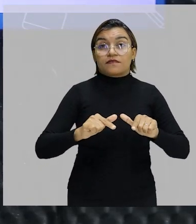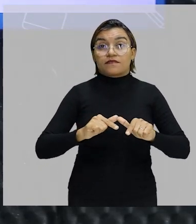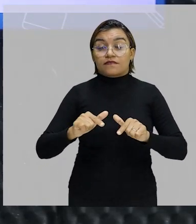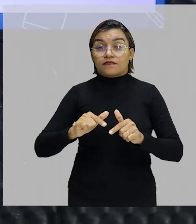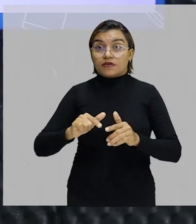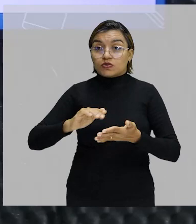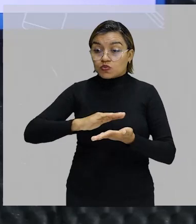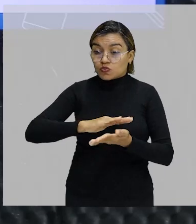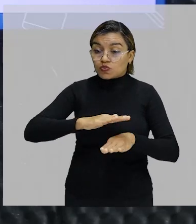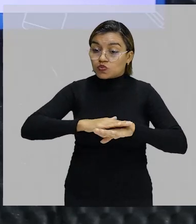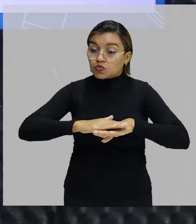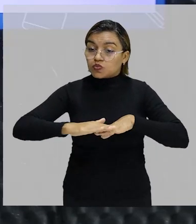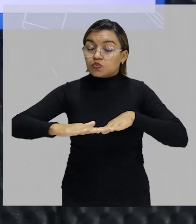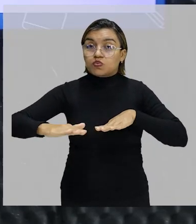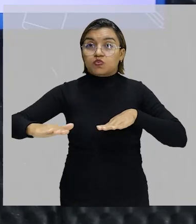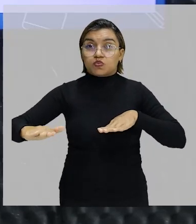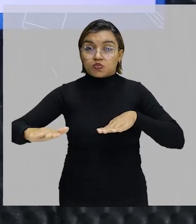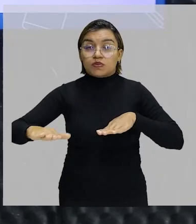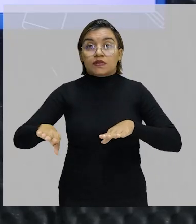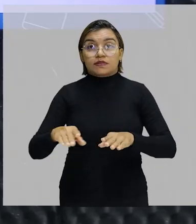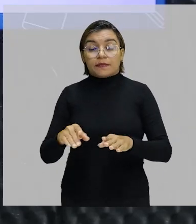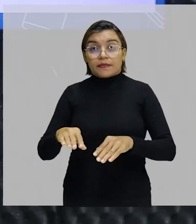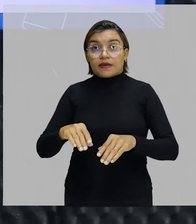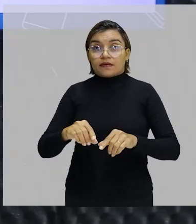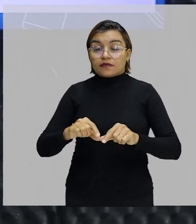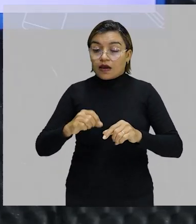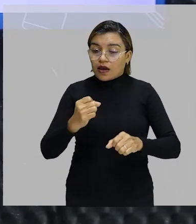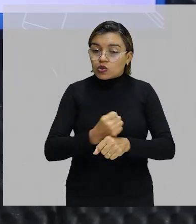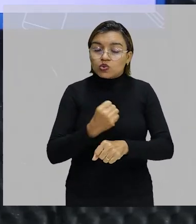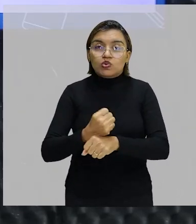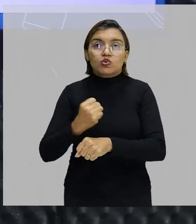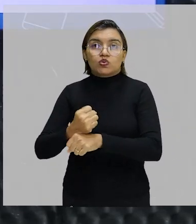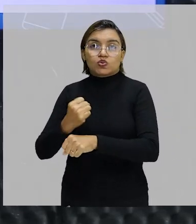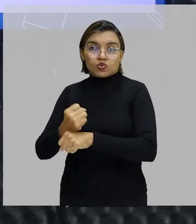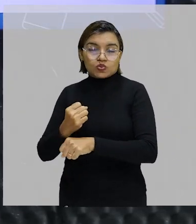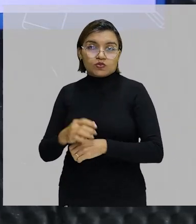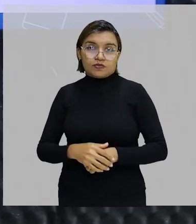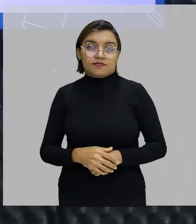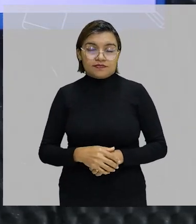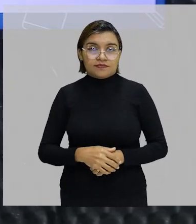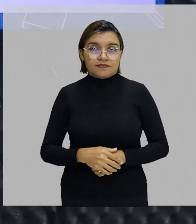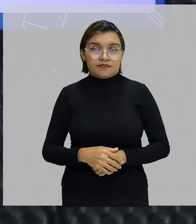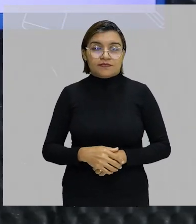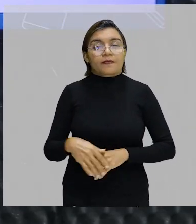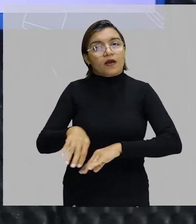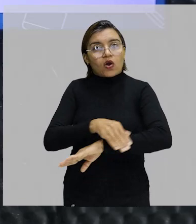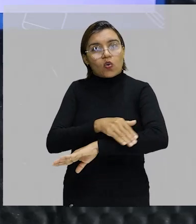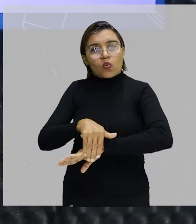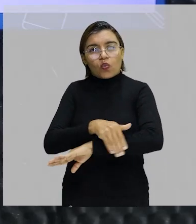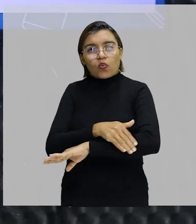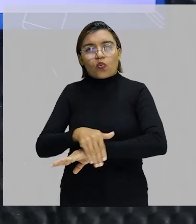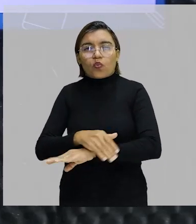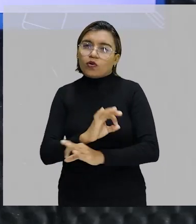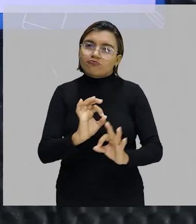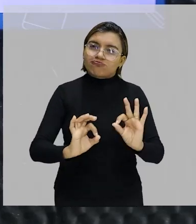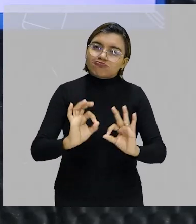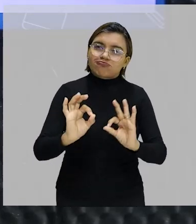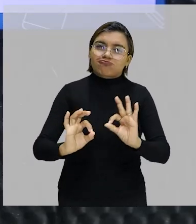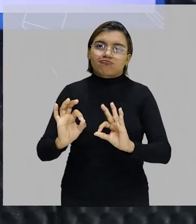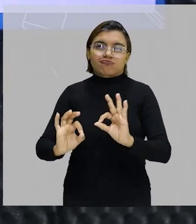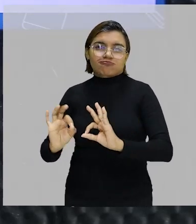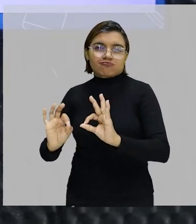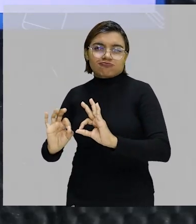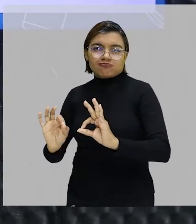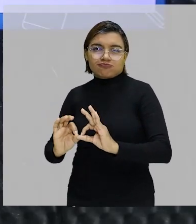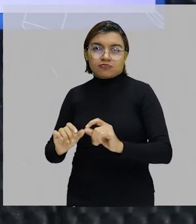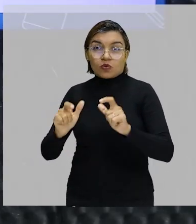asfáltica, meio-fio e linha d'água da Travessa 7 de Setembro, entre Rua Presidente Kennedy e Avenida Barão do Rio Branco,